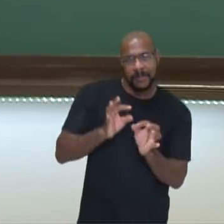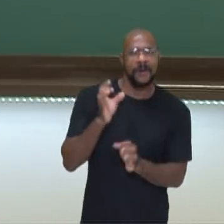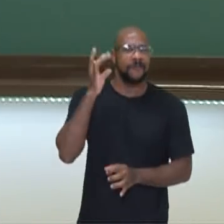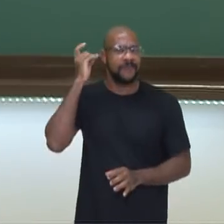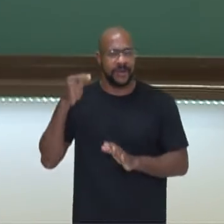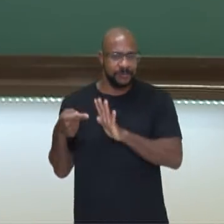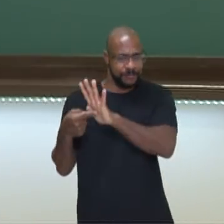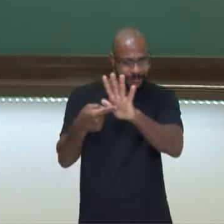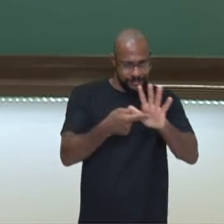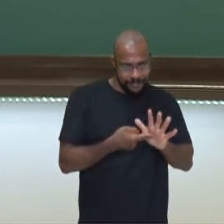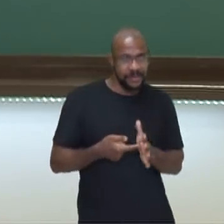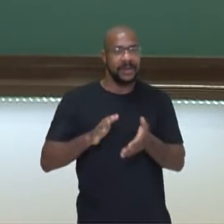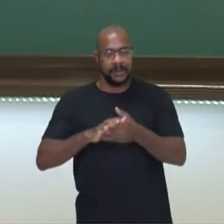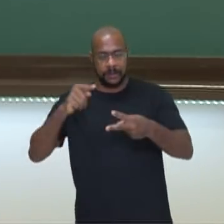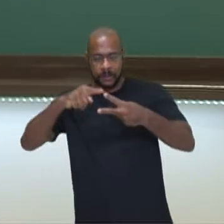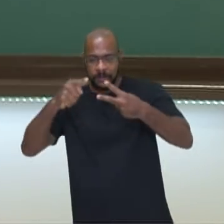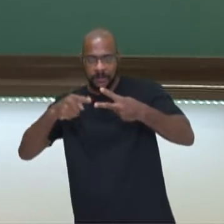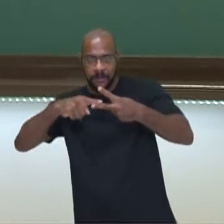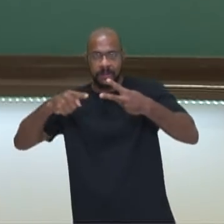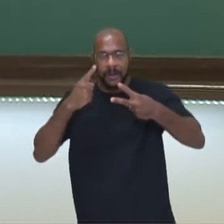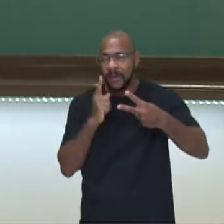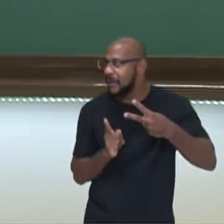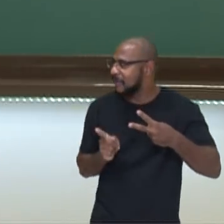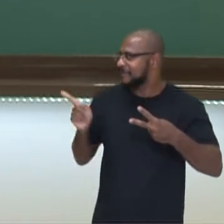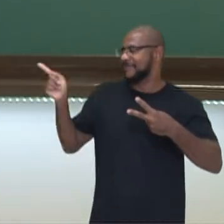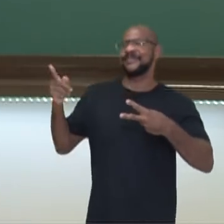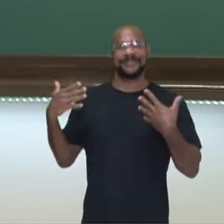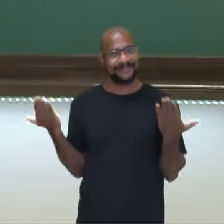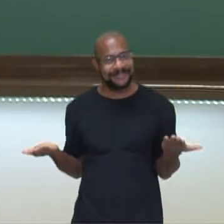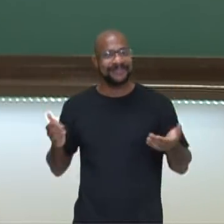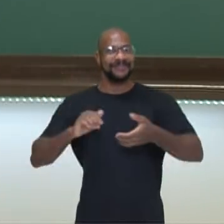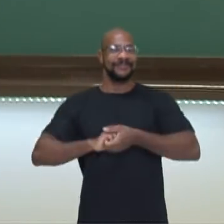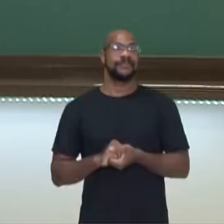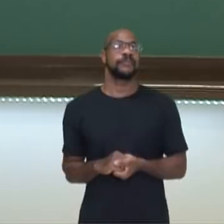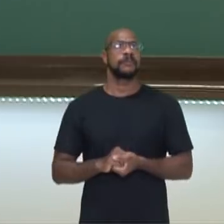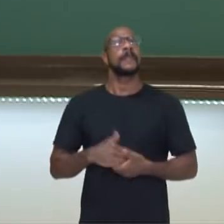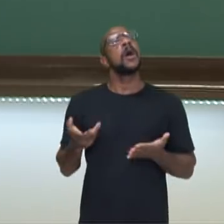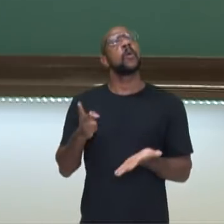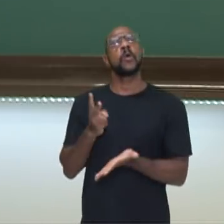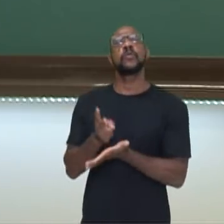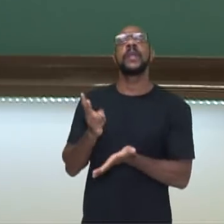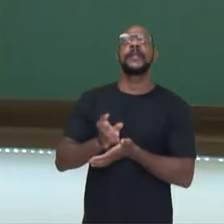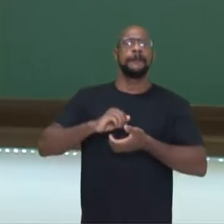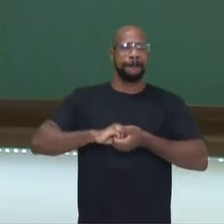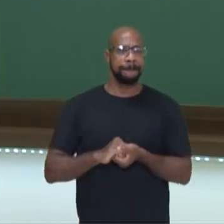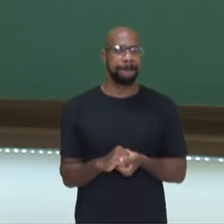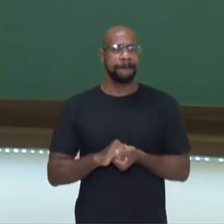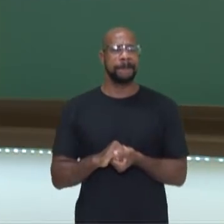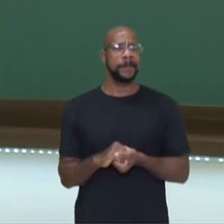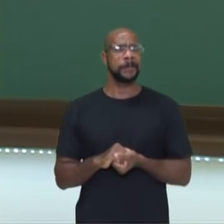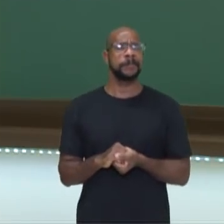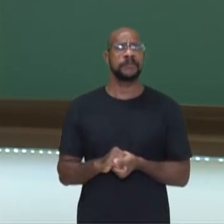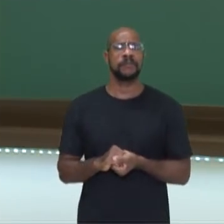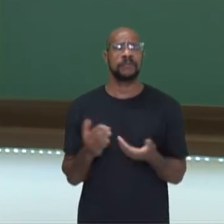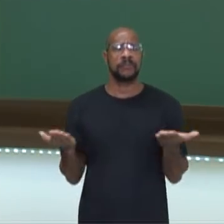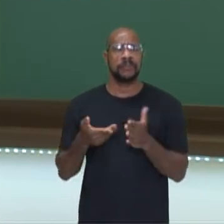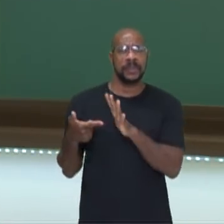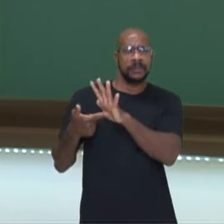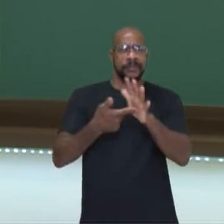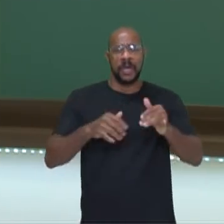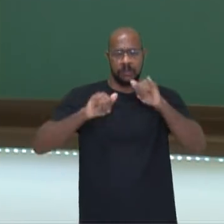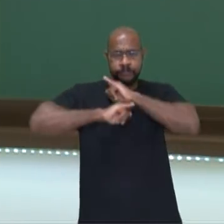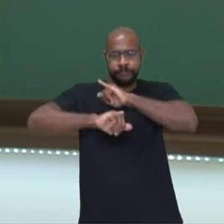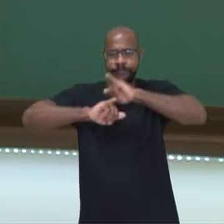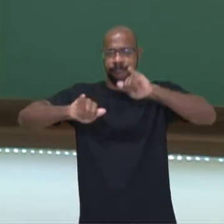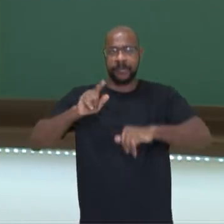você. Coronelismo e oligarquia. Dando continuidade, leia comigo essa